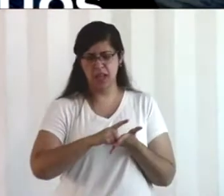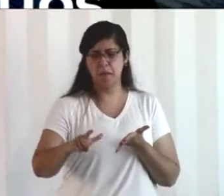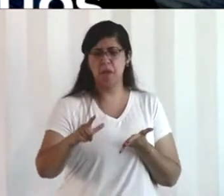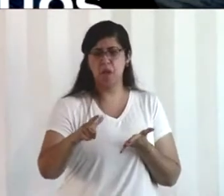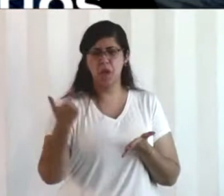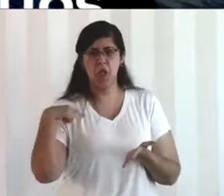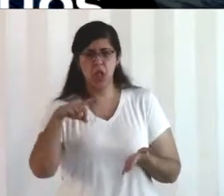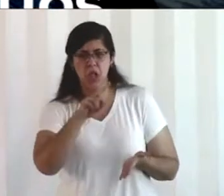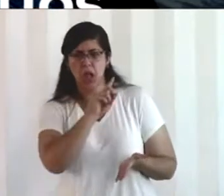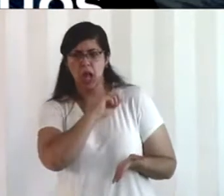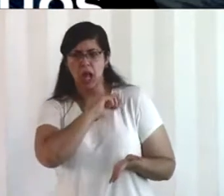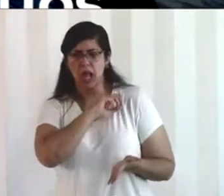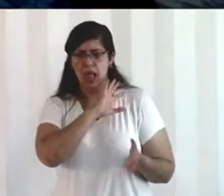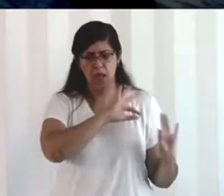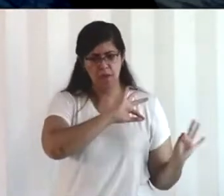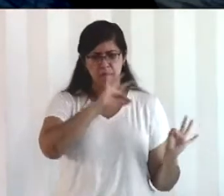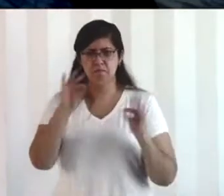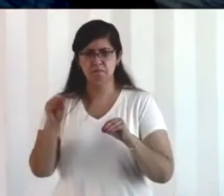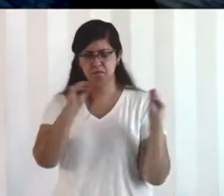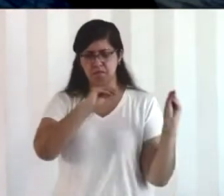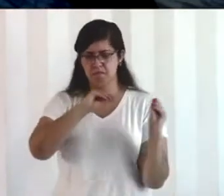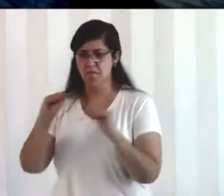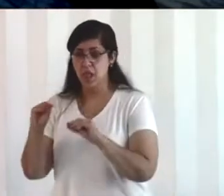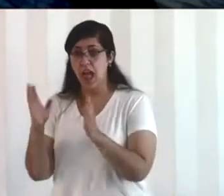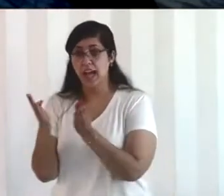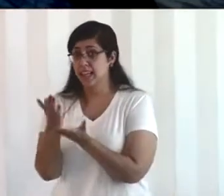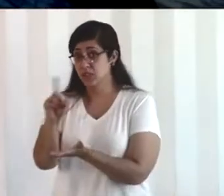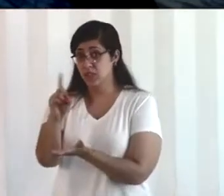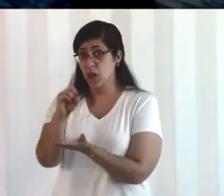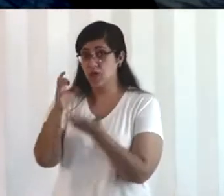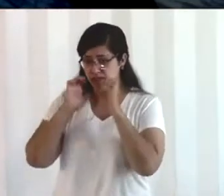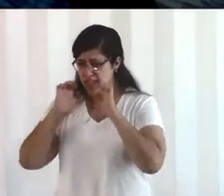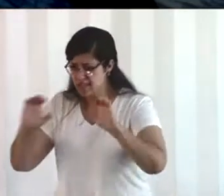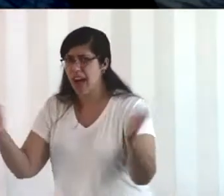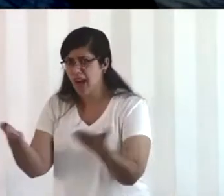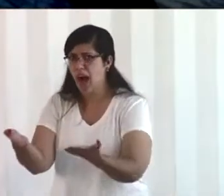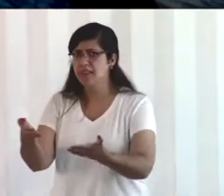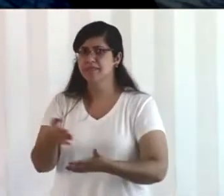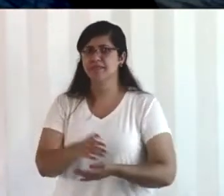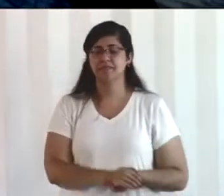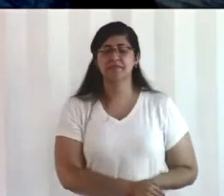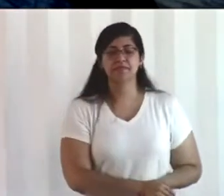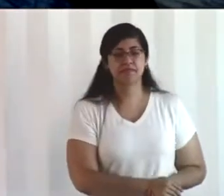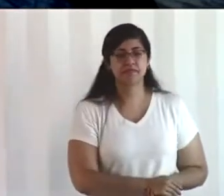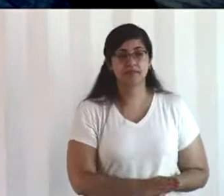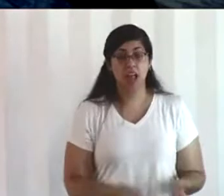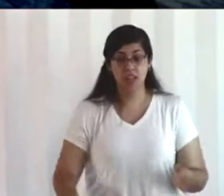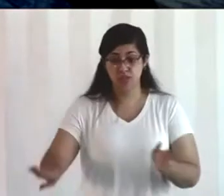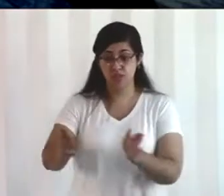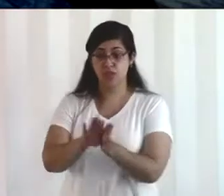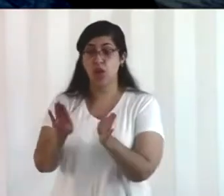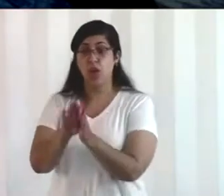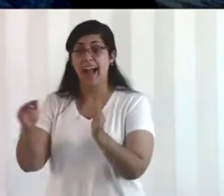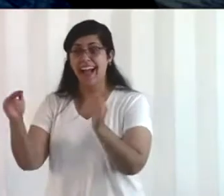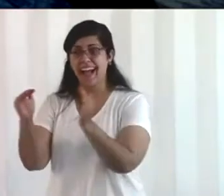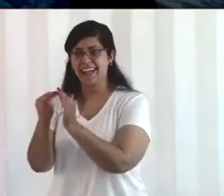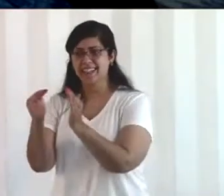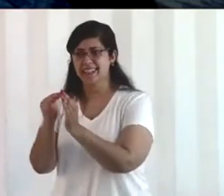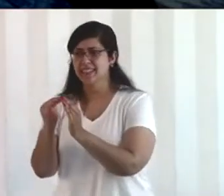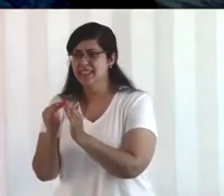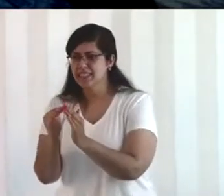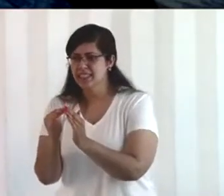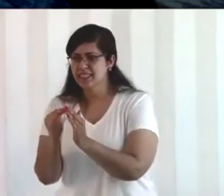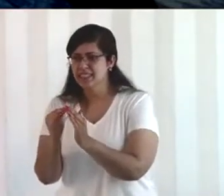desde agora vou para os gentios. Saindo dali, entrou na casa de um homem chamado Tício Justo, que